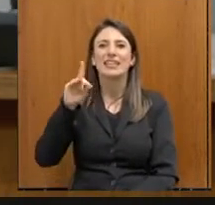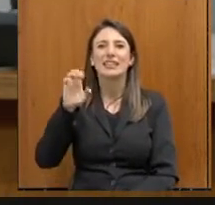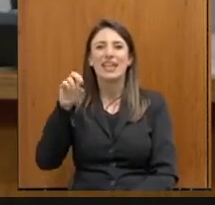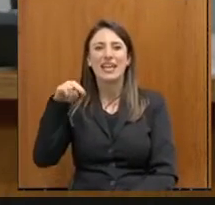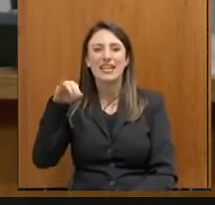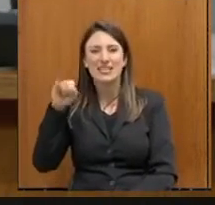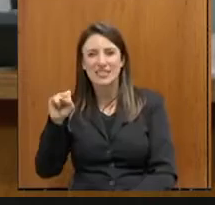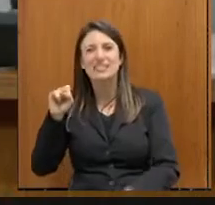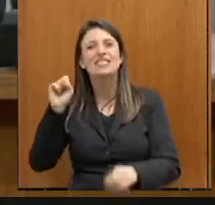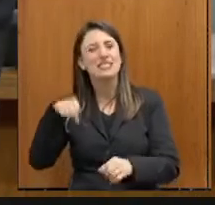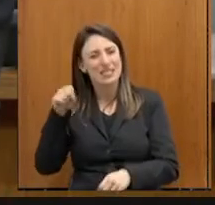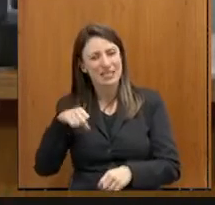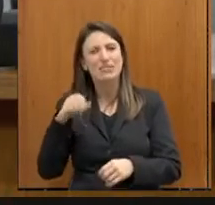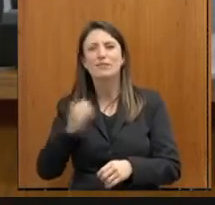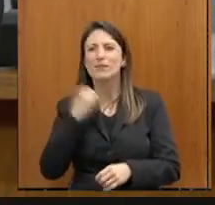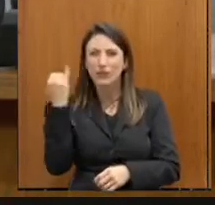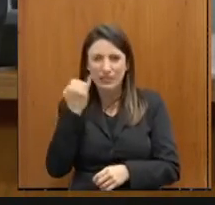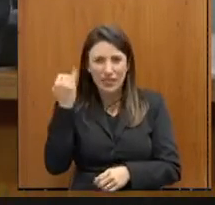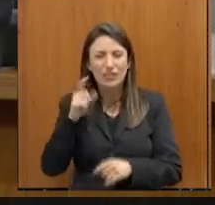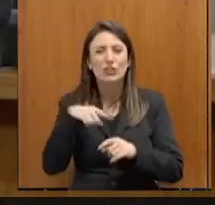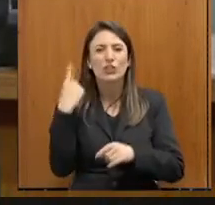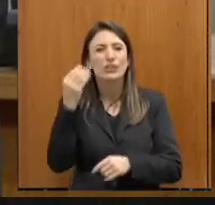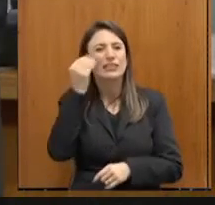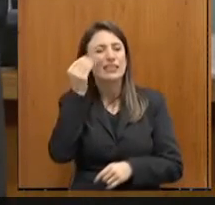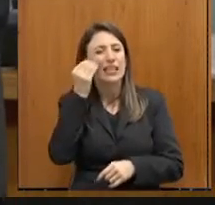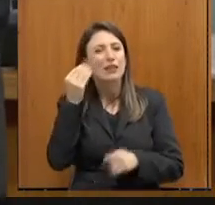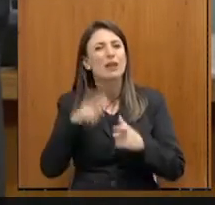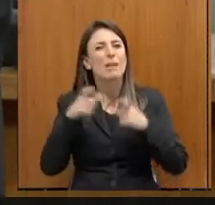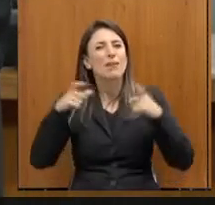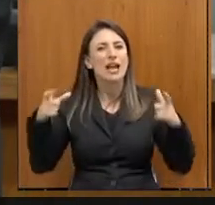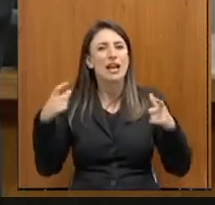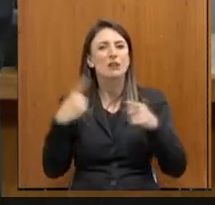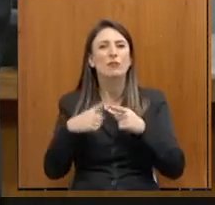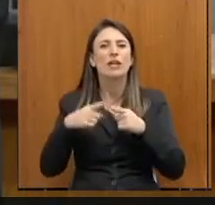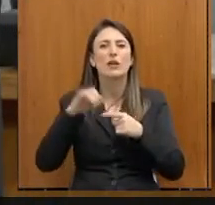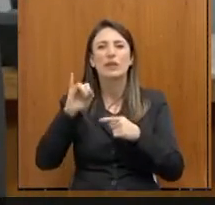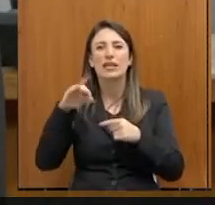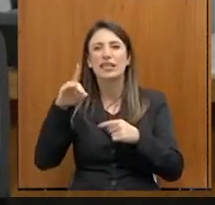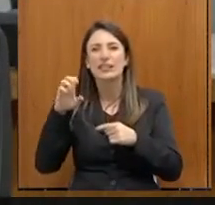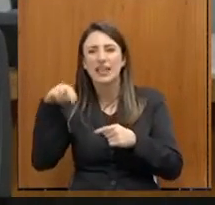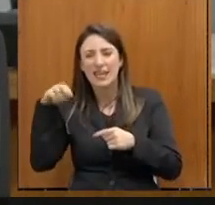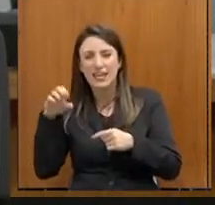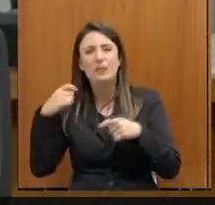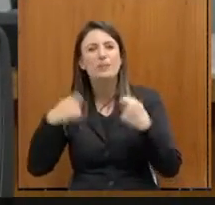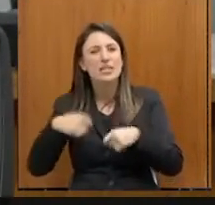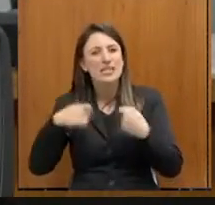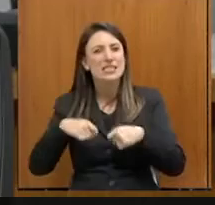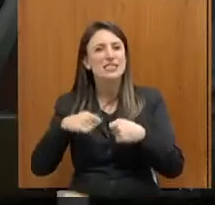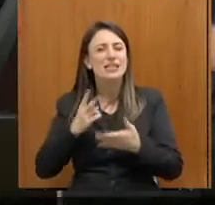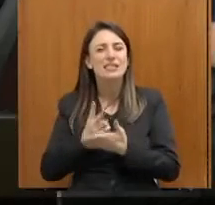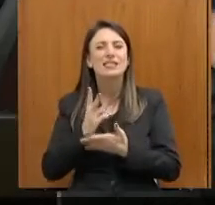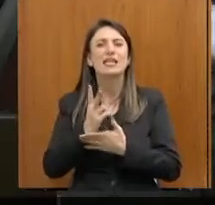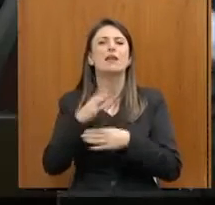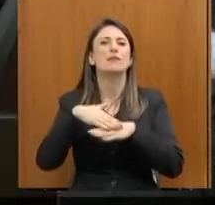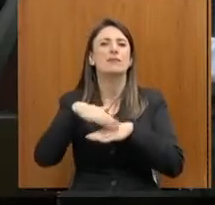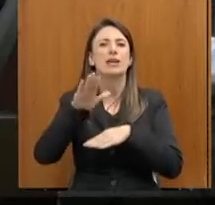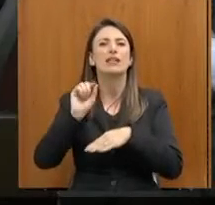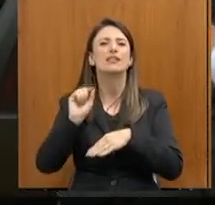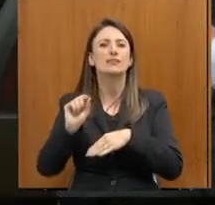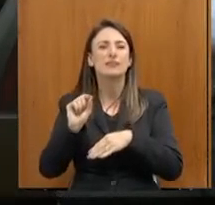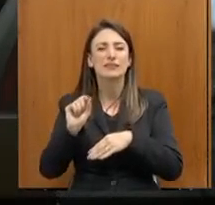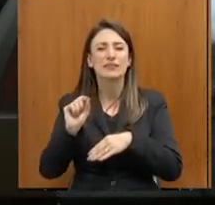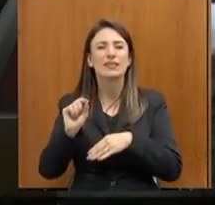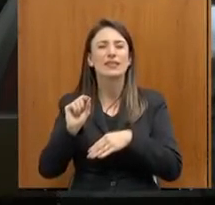e nós estamos ampliando para que o Irene possa cada vez mais ser também também não deixar de ter sua ação